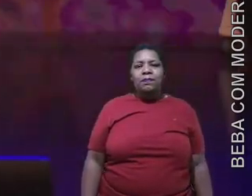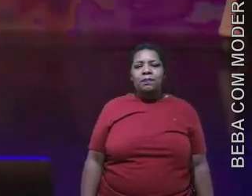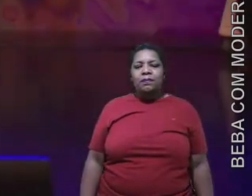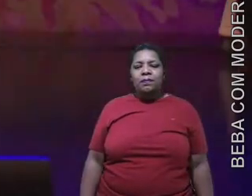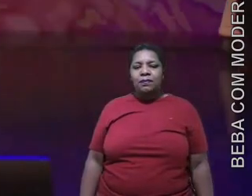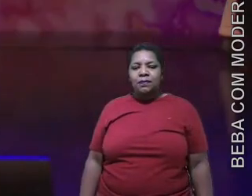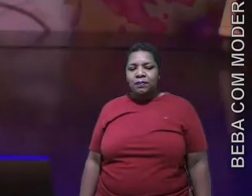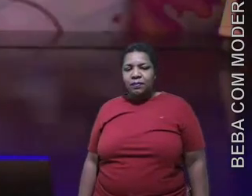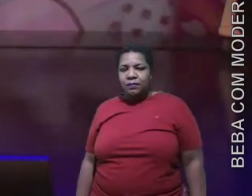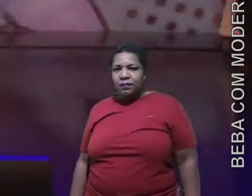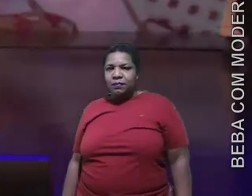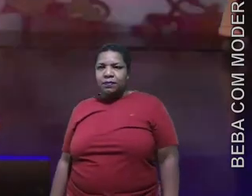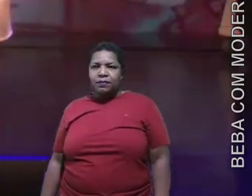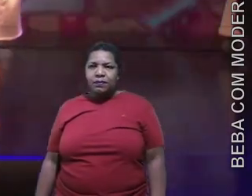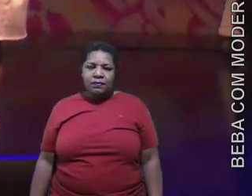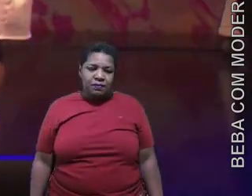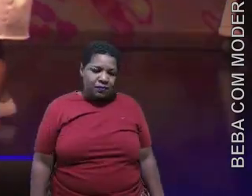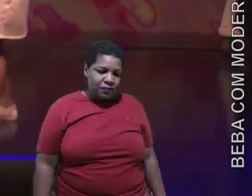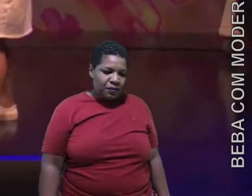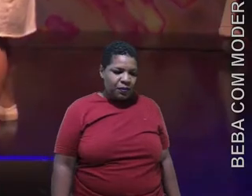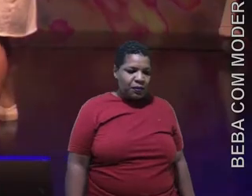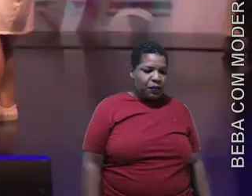E aí